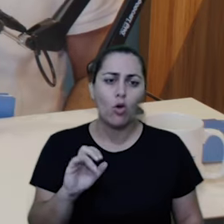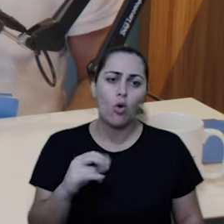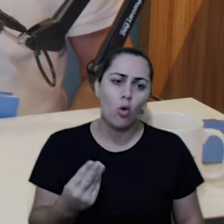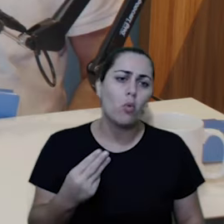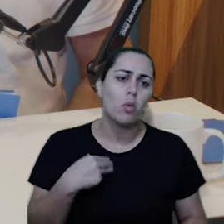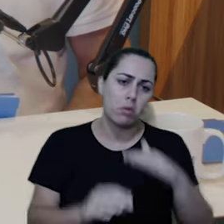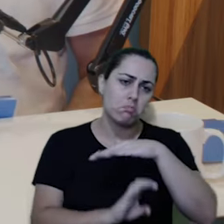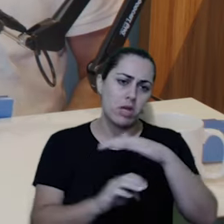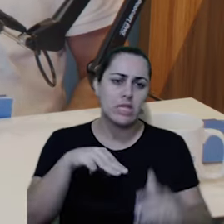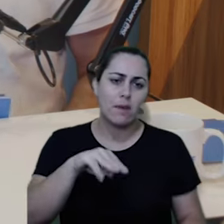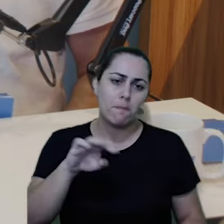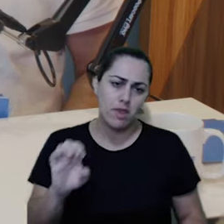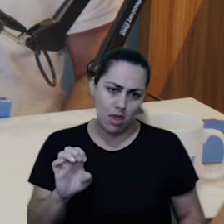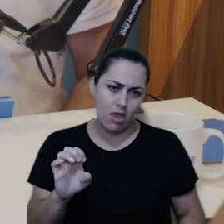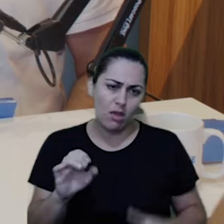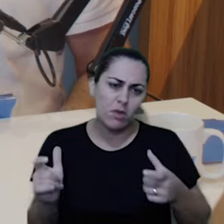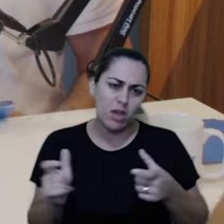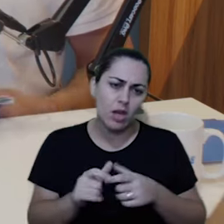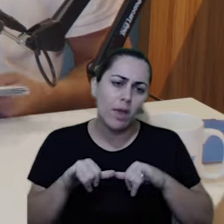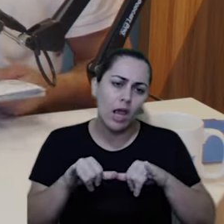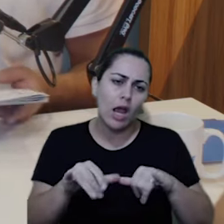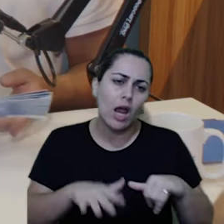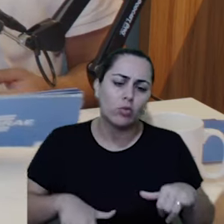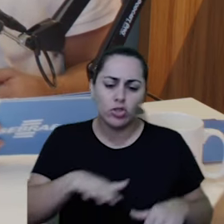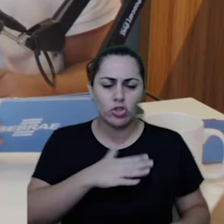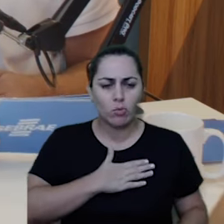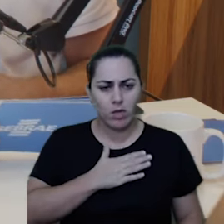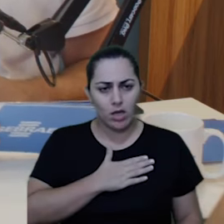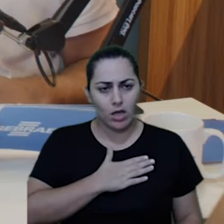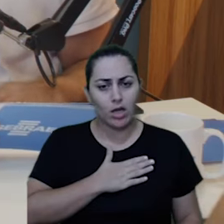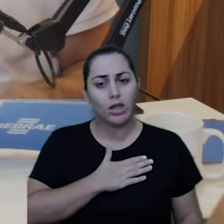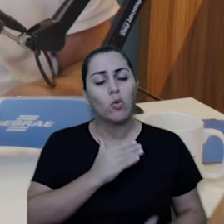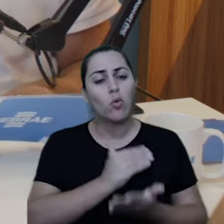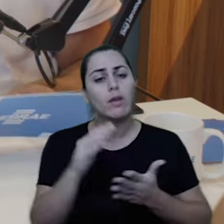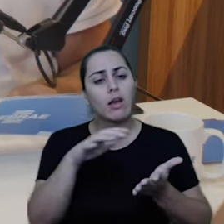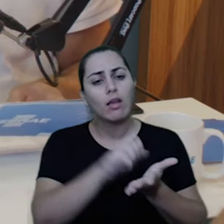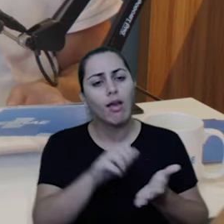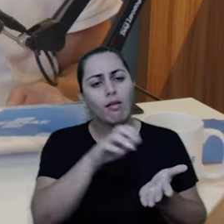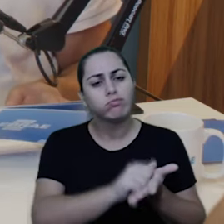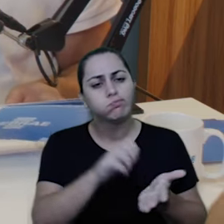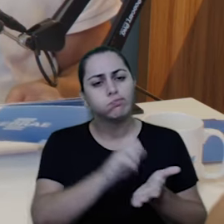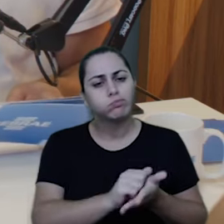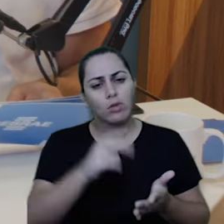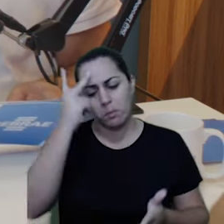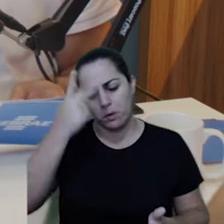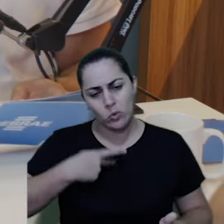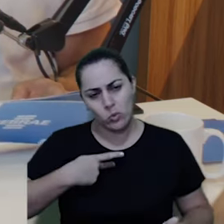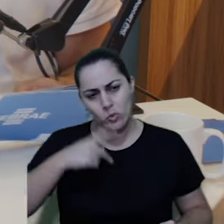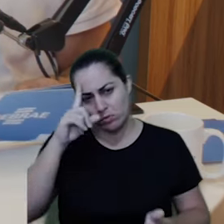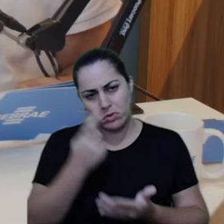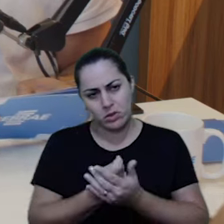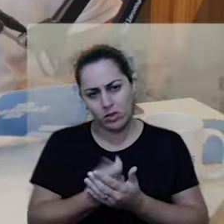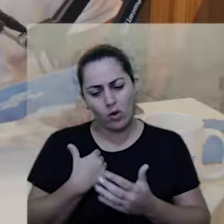ou que eu sou uma me mas sou um pequeno mercado ali na minha região E aí eu começo a fazer esses cadastros por minha conta em